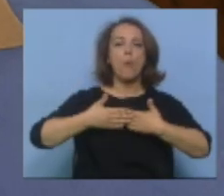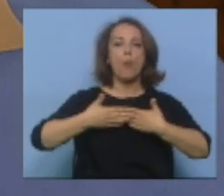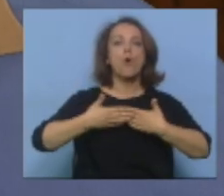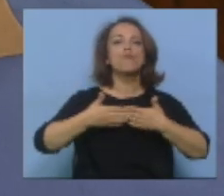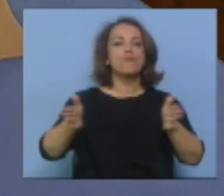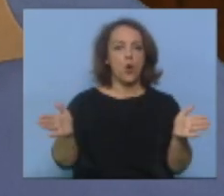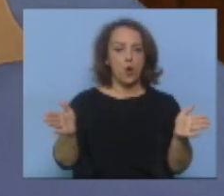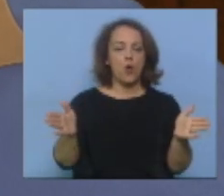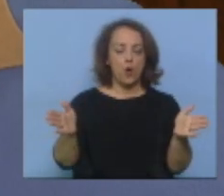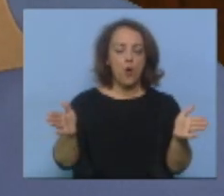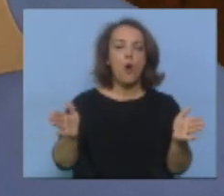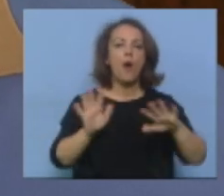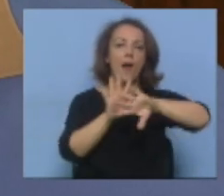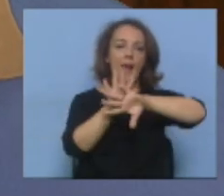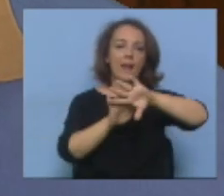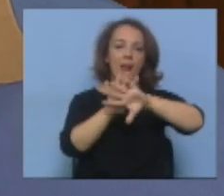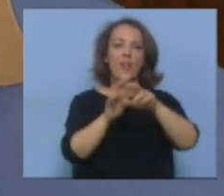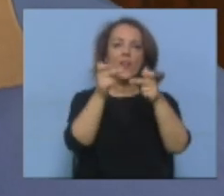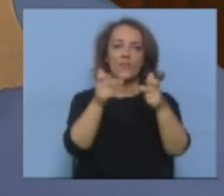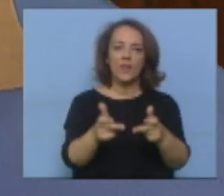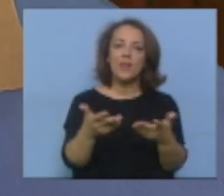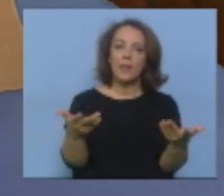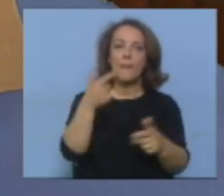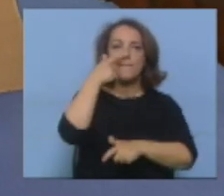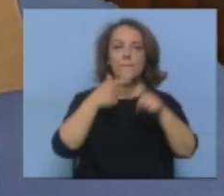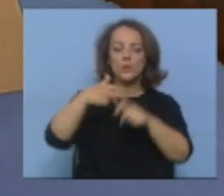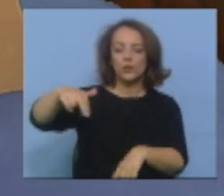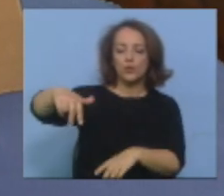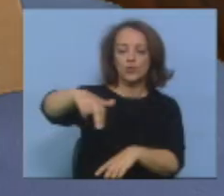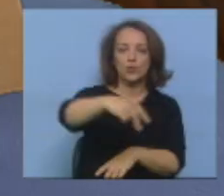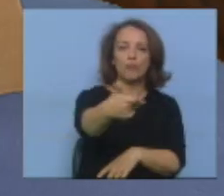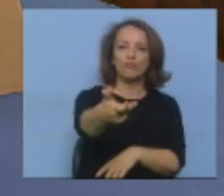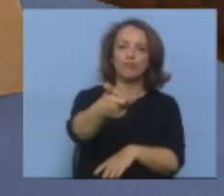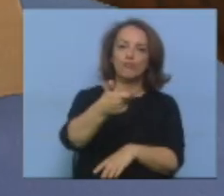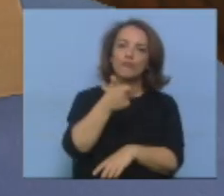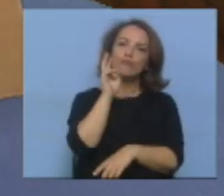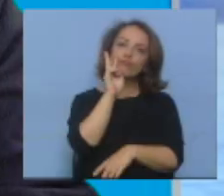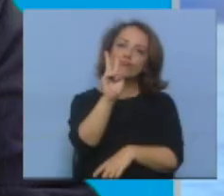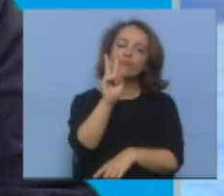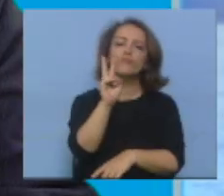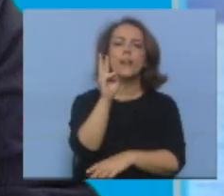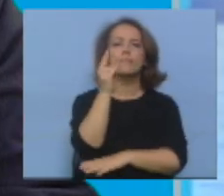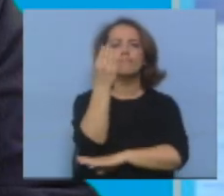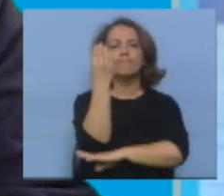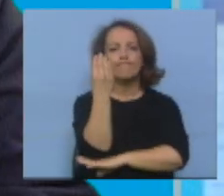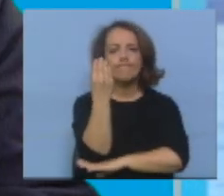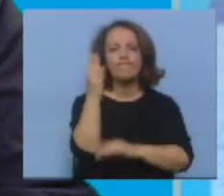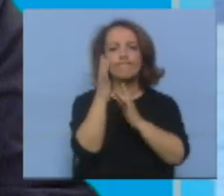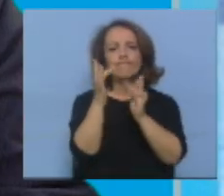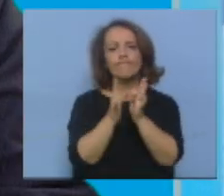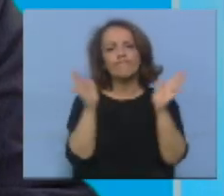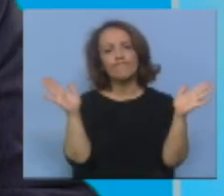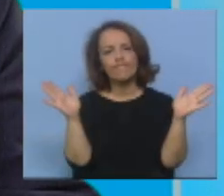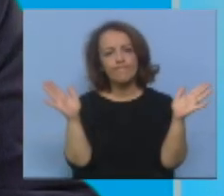rua pode sempre olhar. Eu tenho tido o Santíssimo Sacramento exposto e isso, certamente, para quem